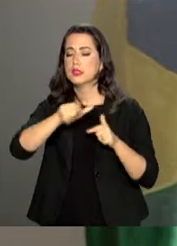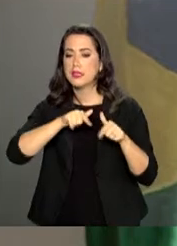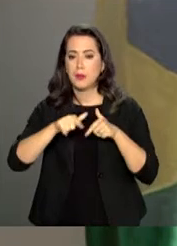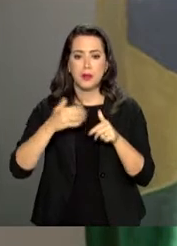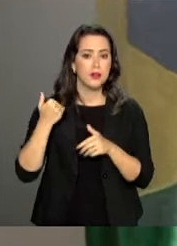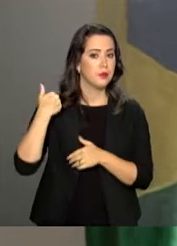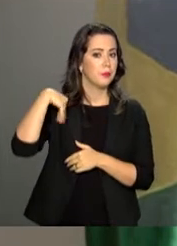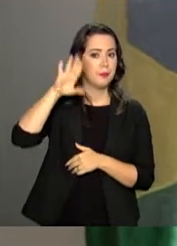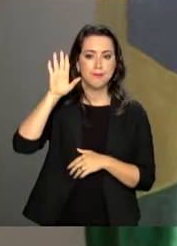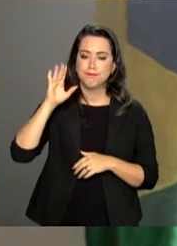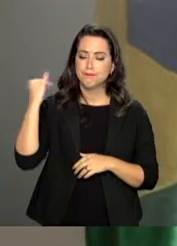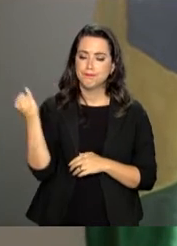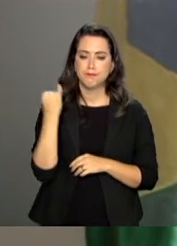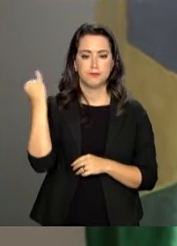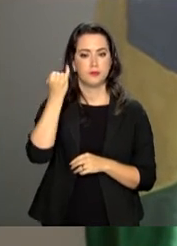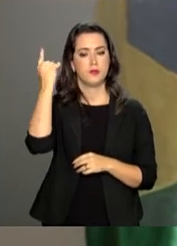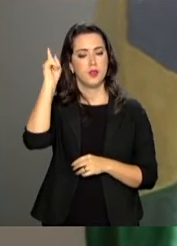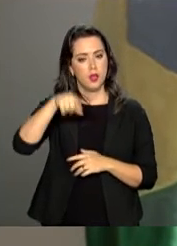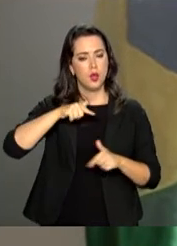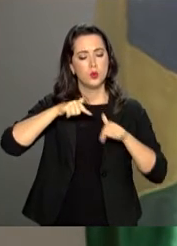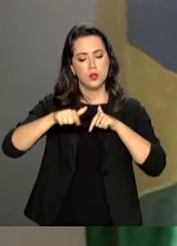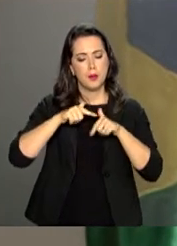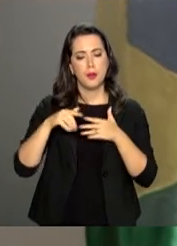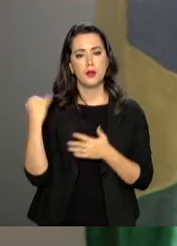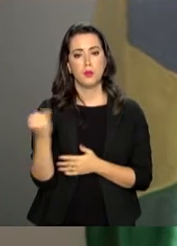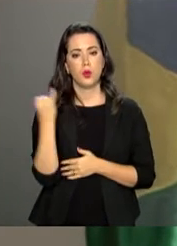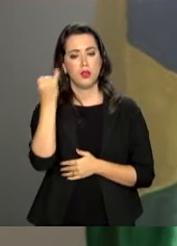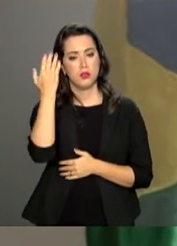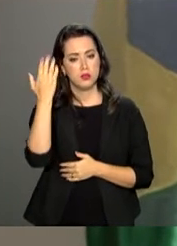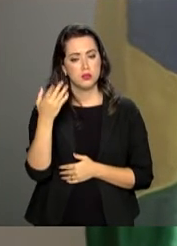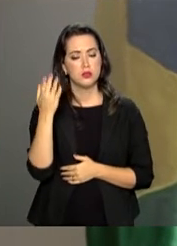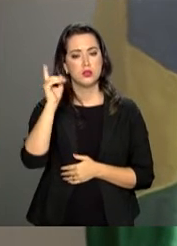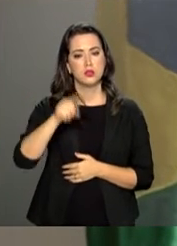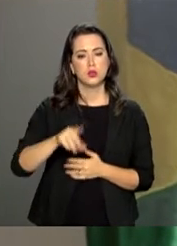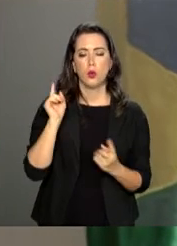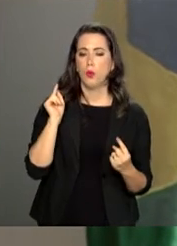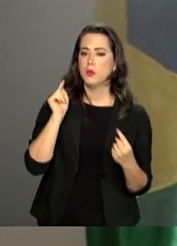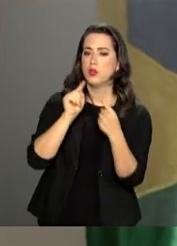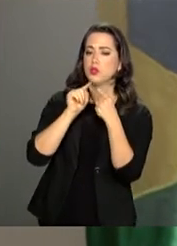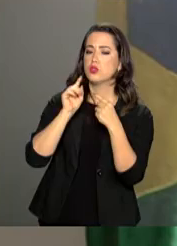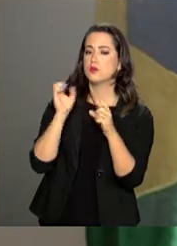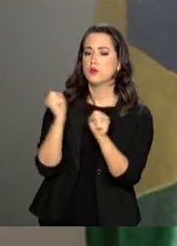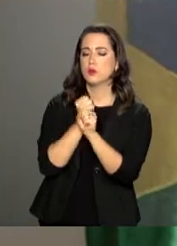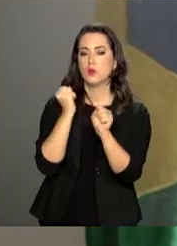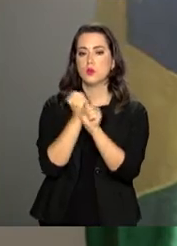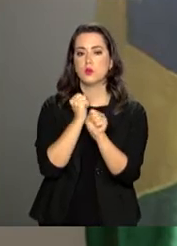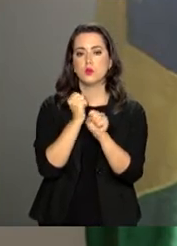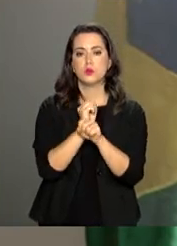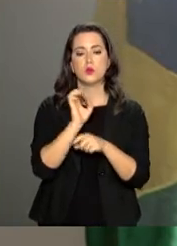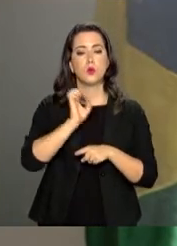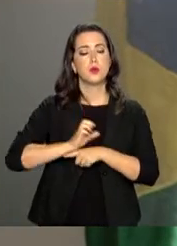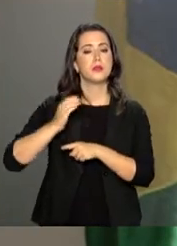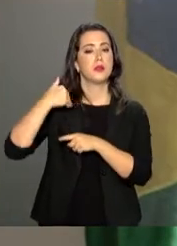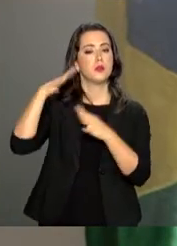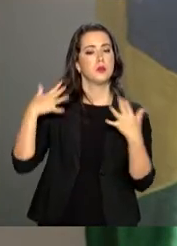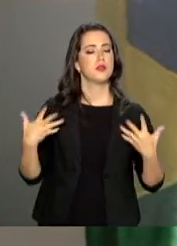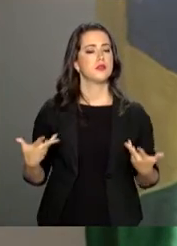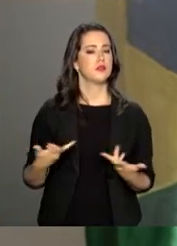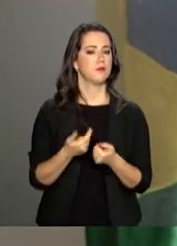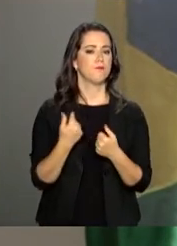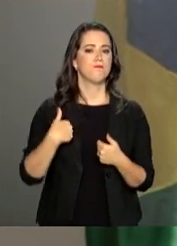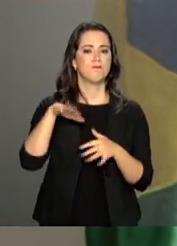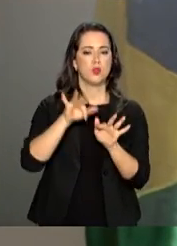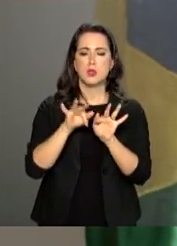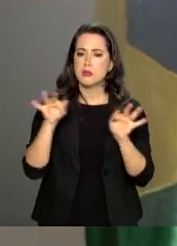mais produtivas né é uma missão que na verdade visa construir um estado mais eficiente mais